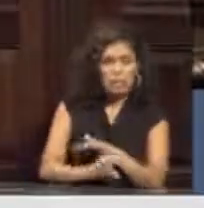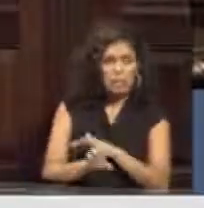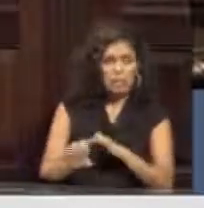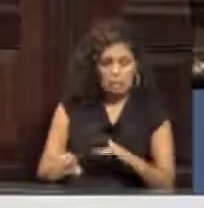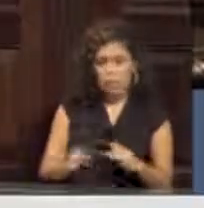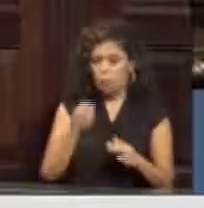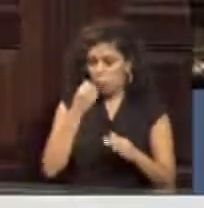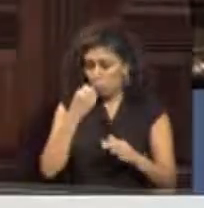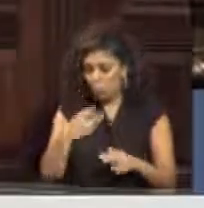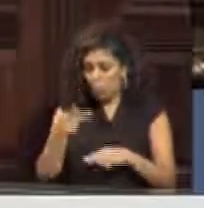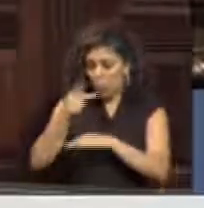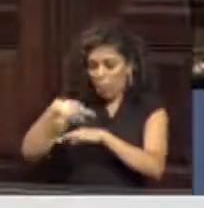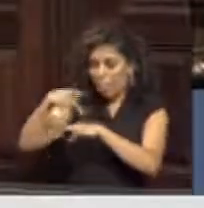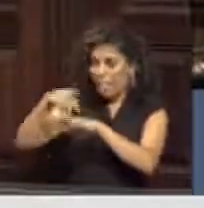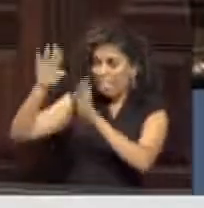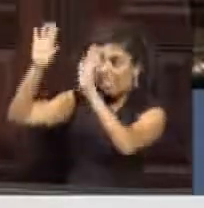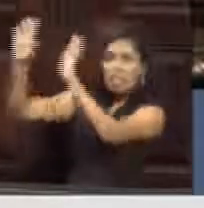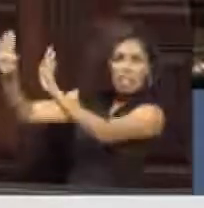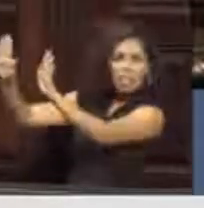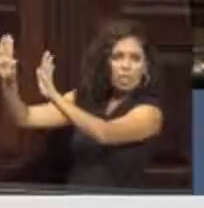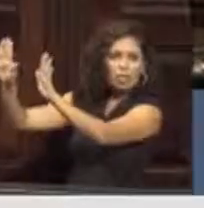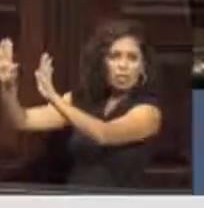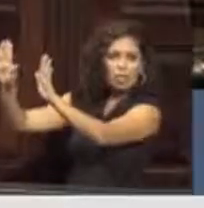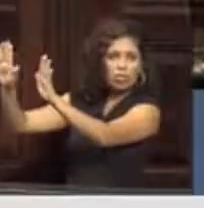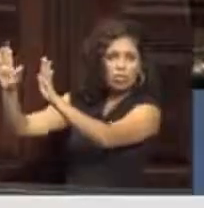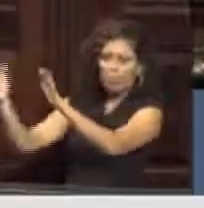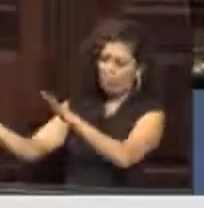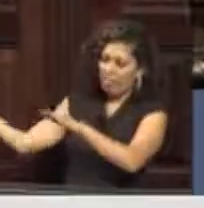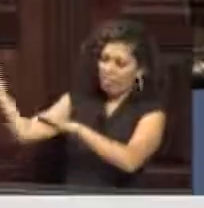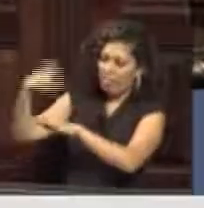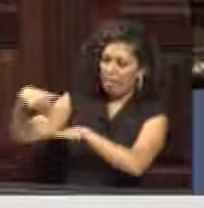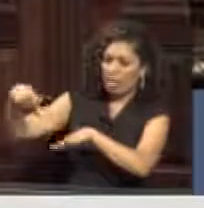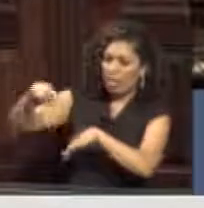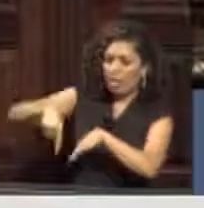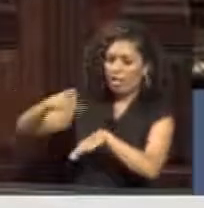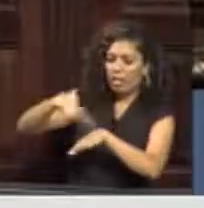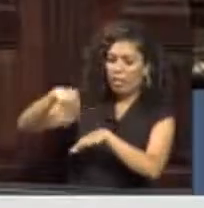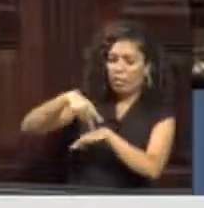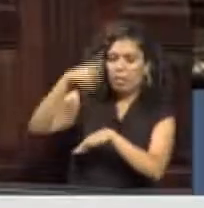países deles, mas vêm aqui exatamente nos explorar.